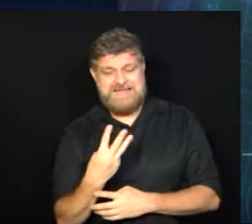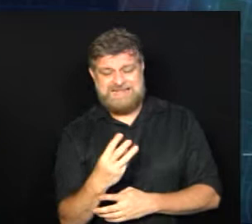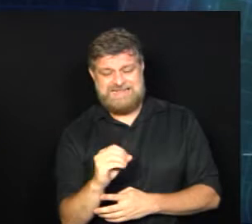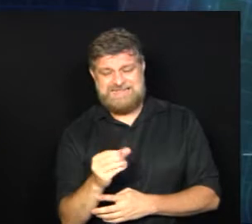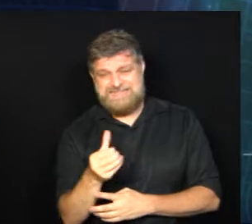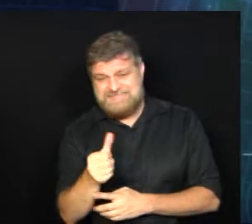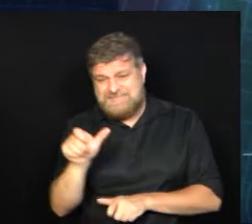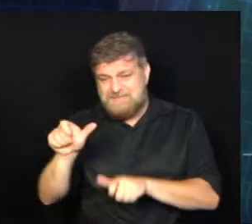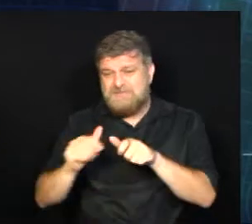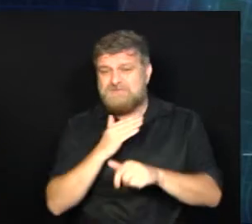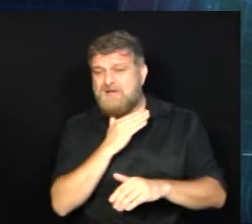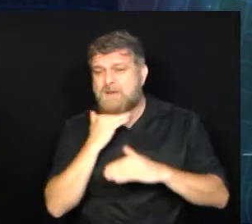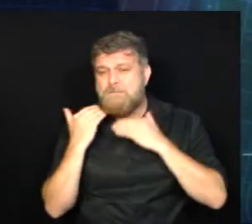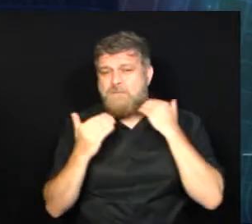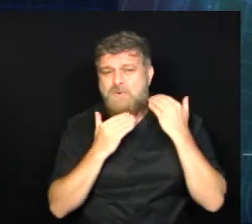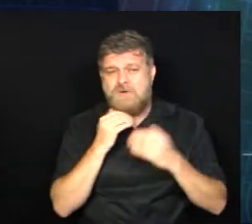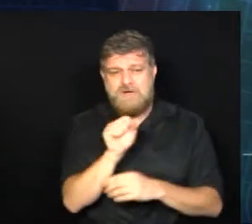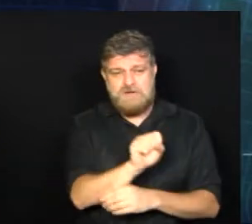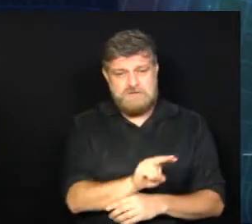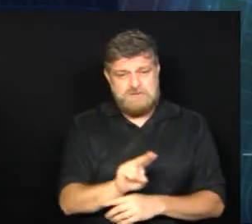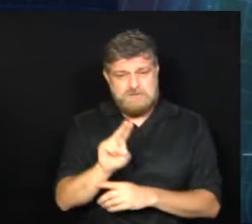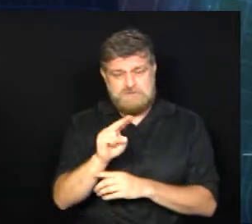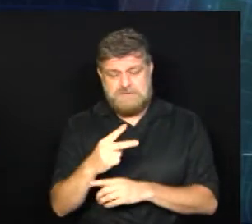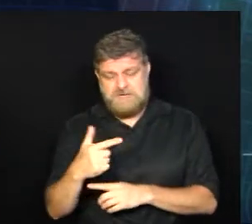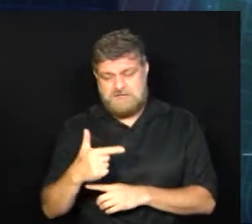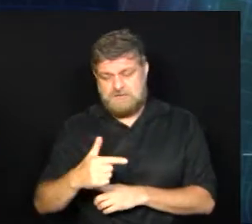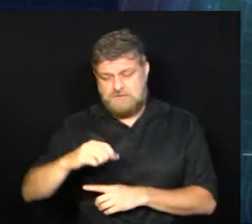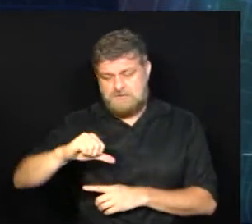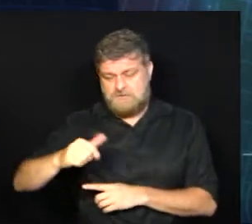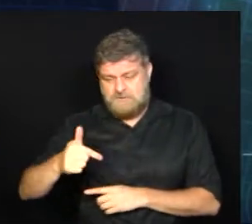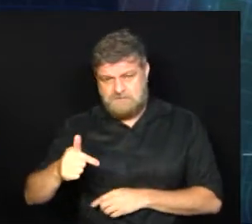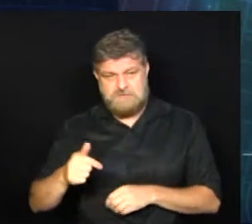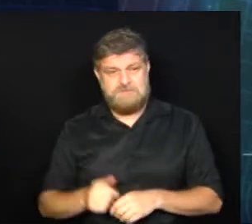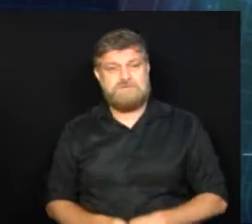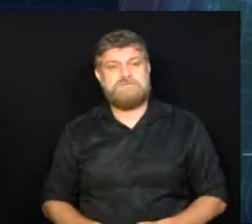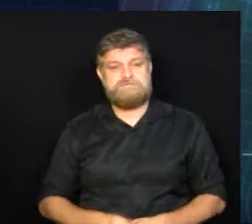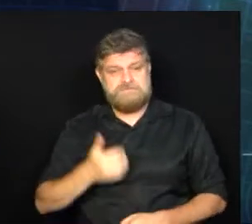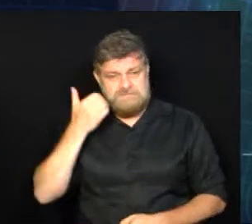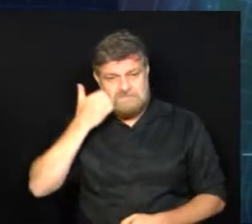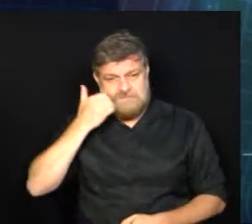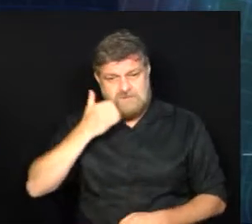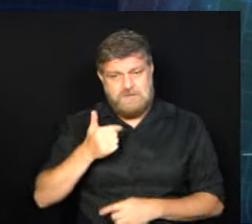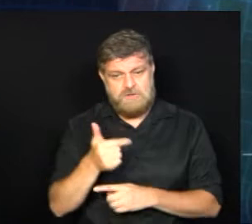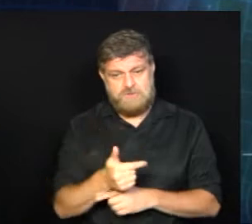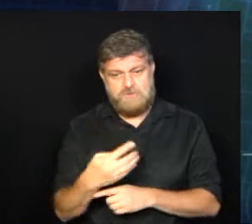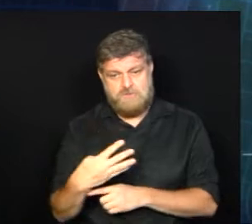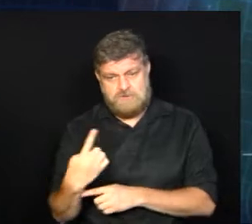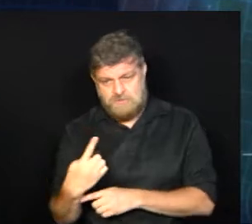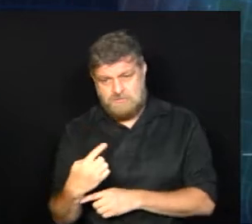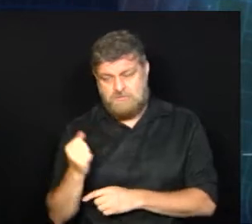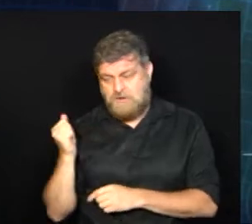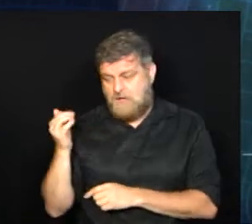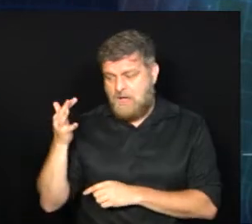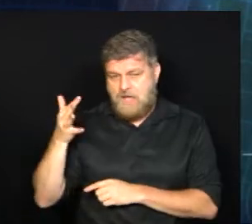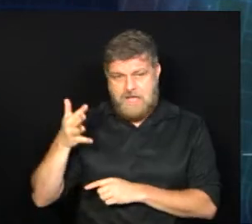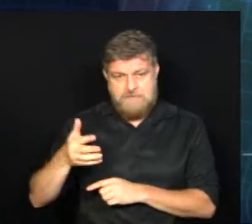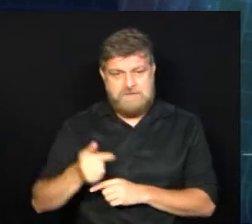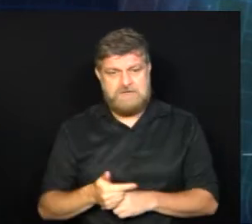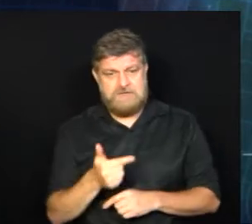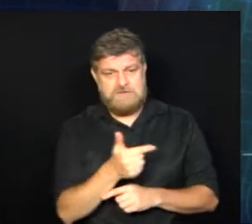Sumaré 292, Santa Bárbara do Oeste 241, Americana 223,